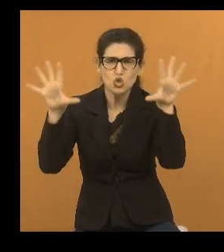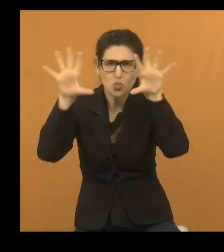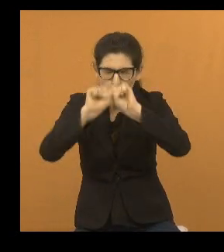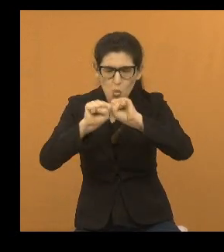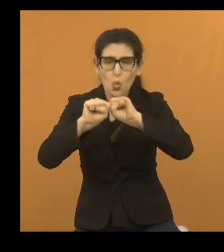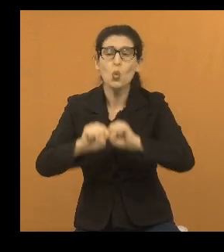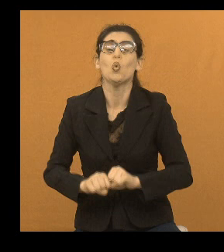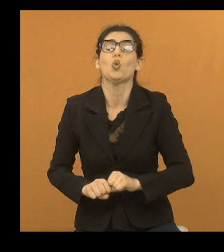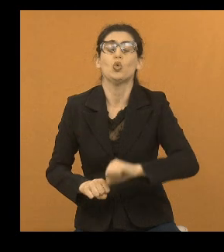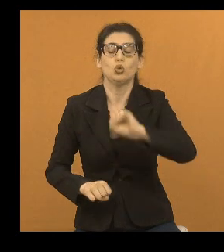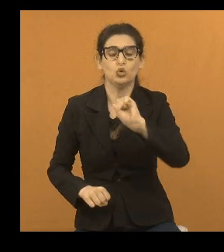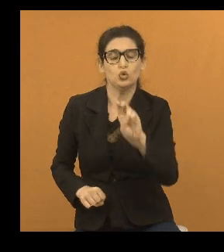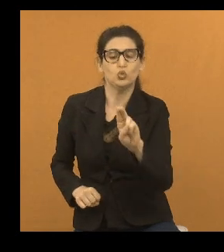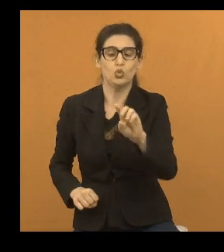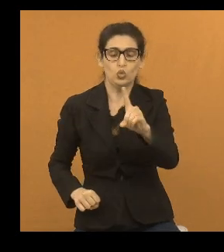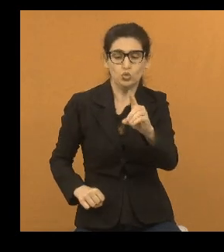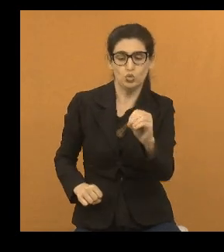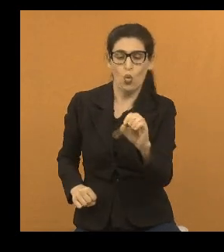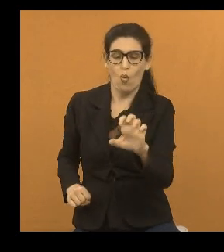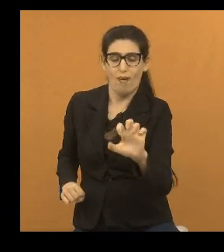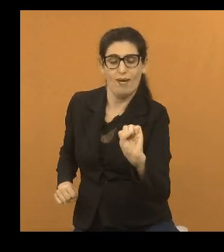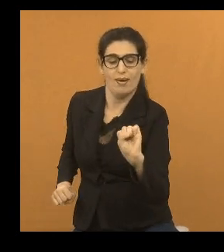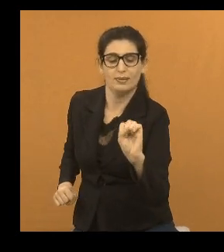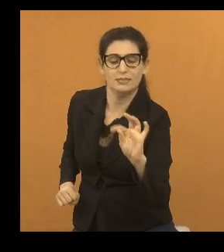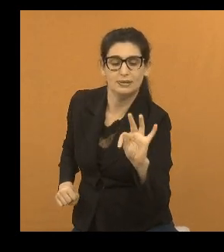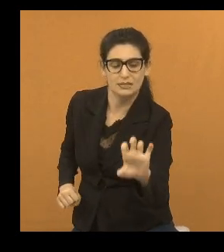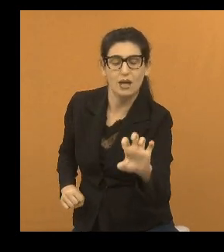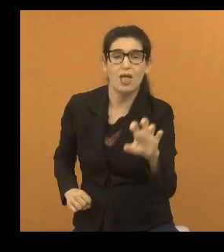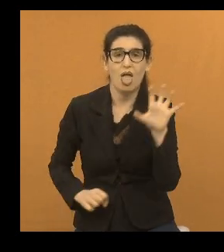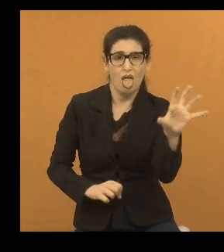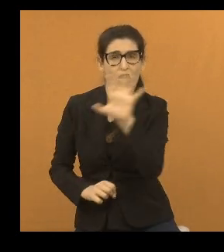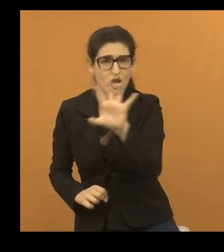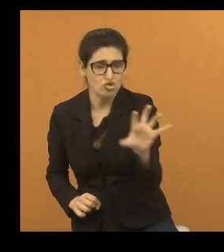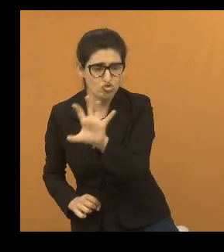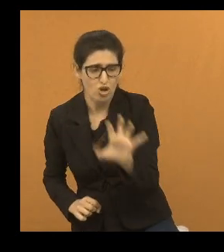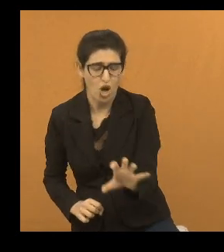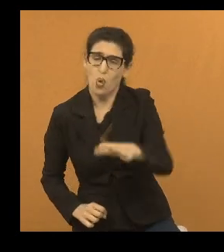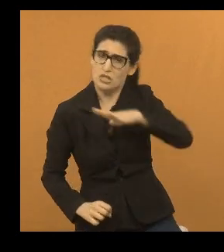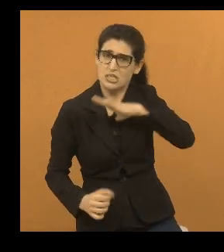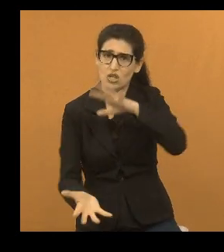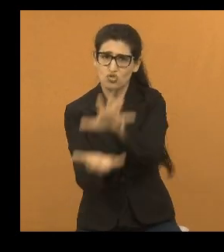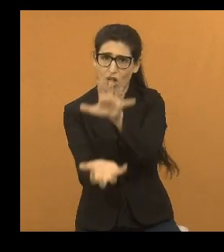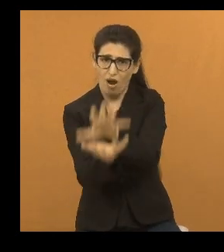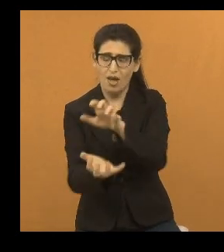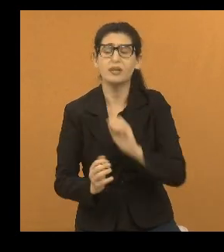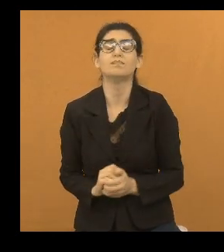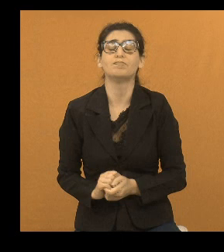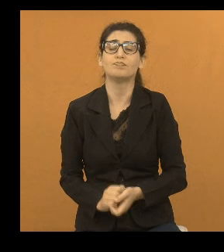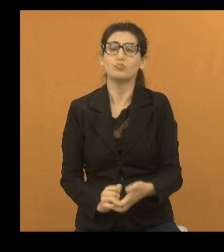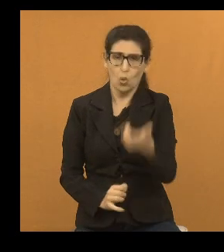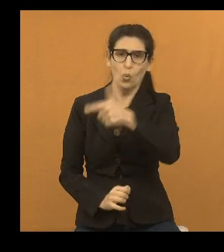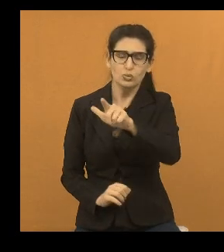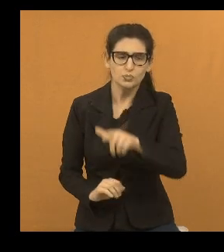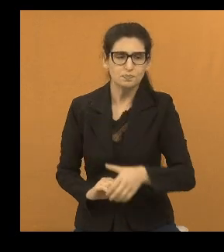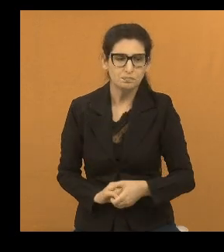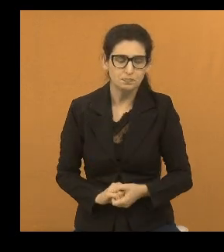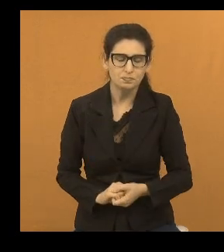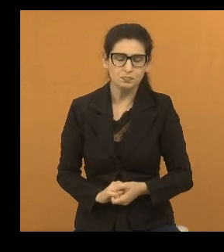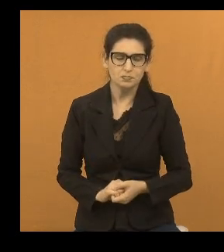região sudoeste. Então, é essa que se dá a divisão por regiões no município. Próximo.